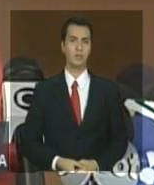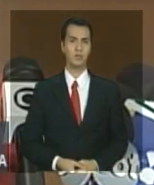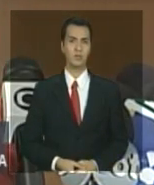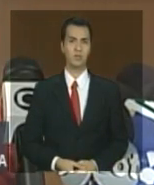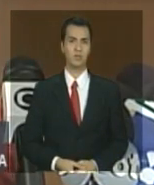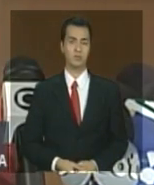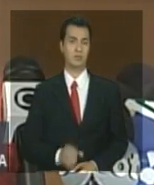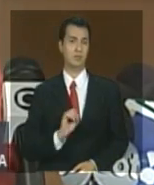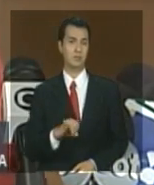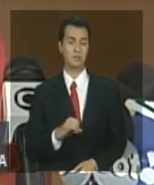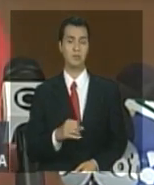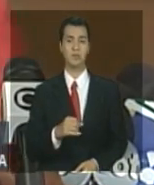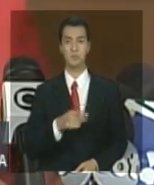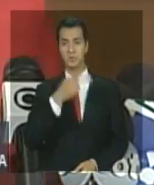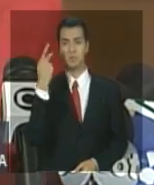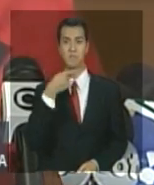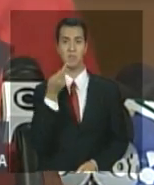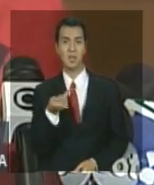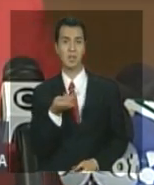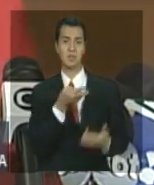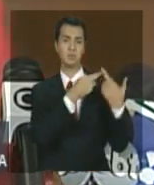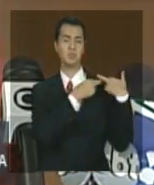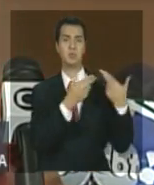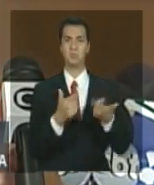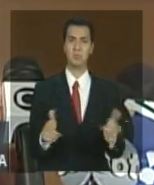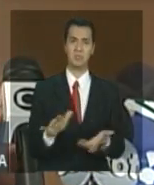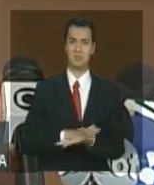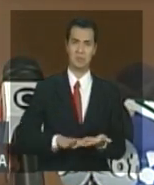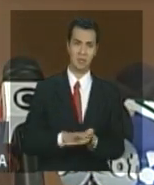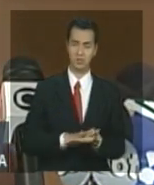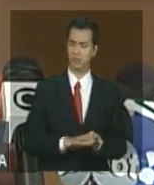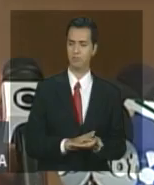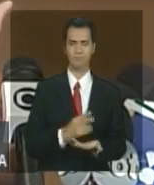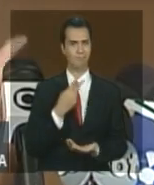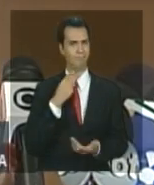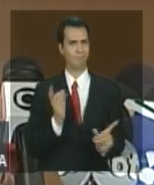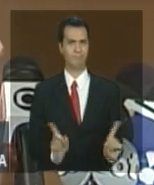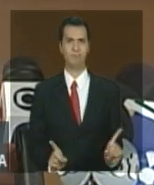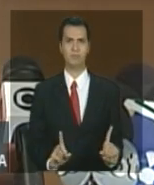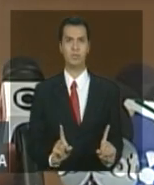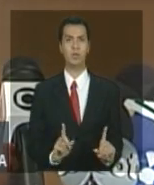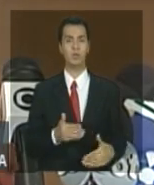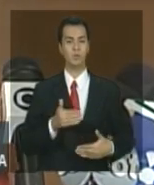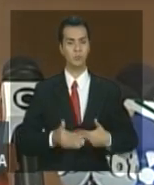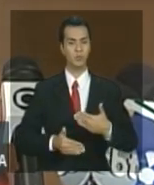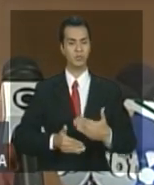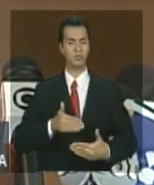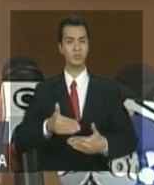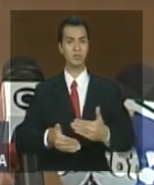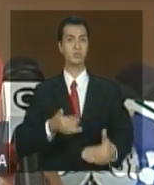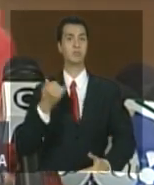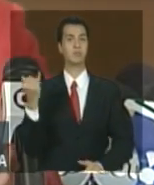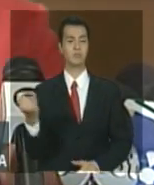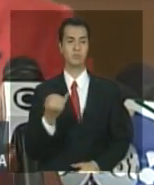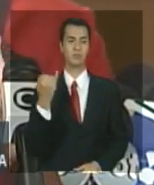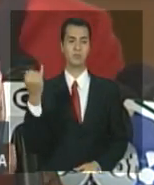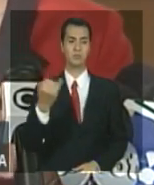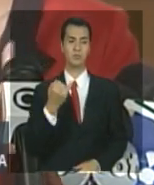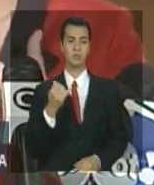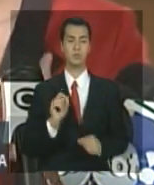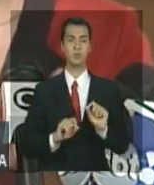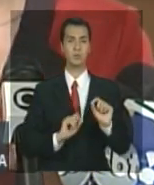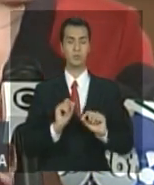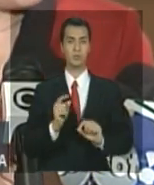tenho responsabilidade, não tenho nada com isso. Não é bem assim. E esse processo é um processo importante até para que